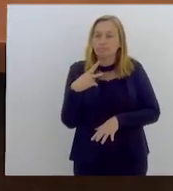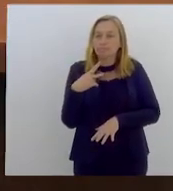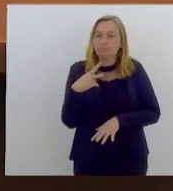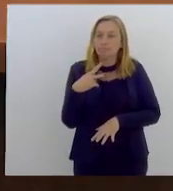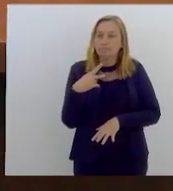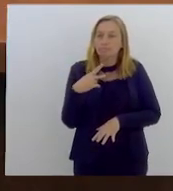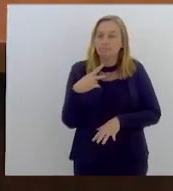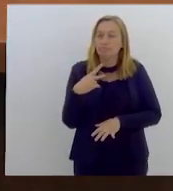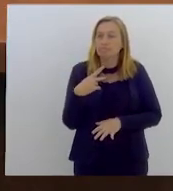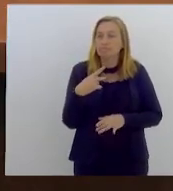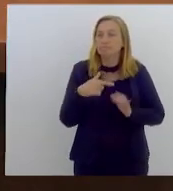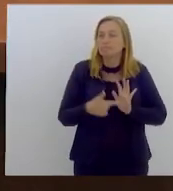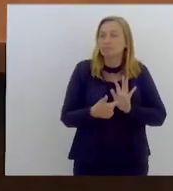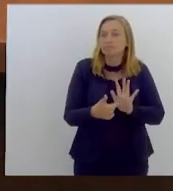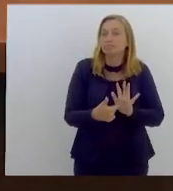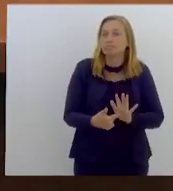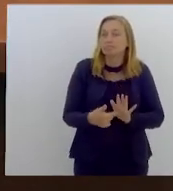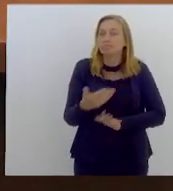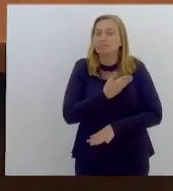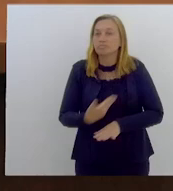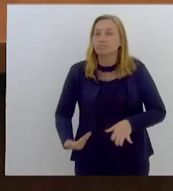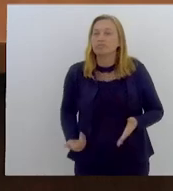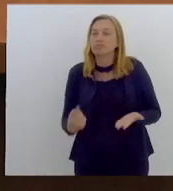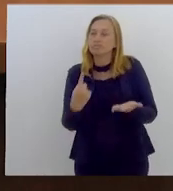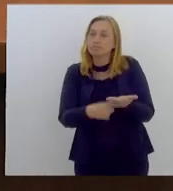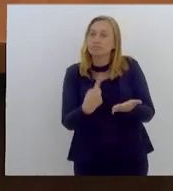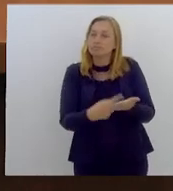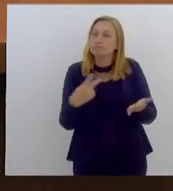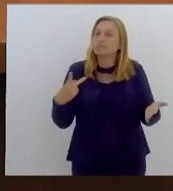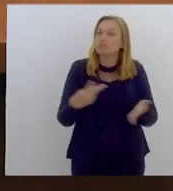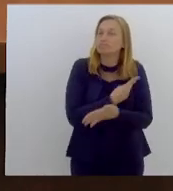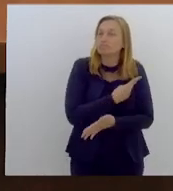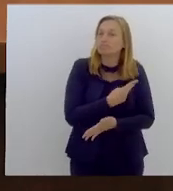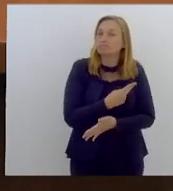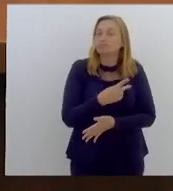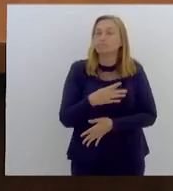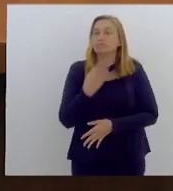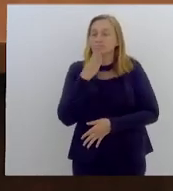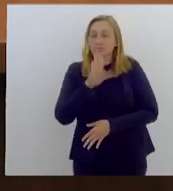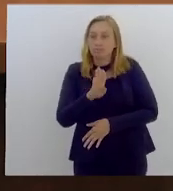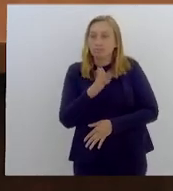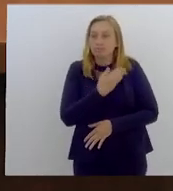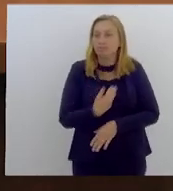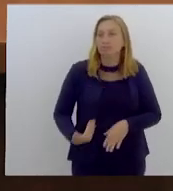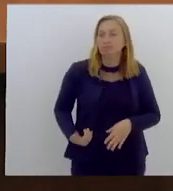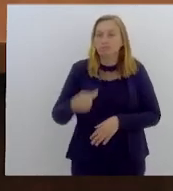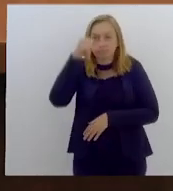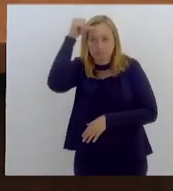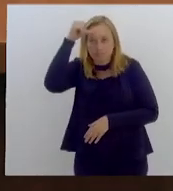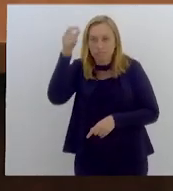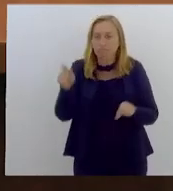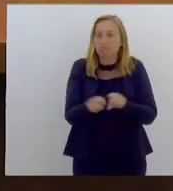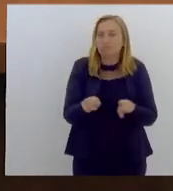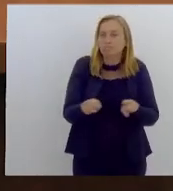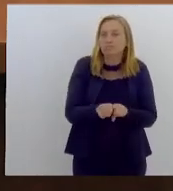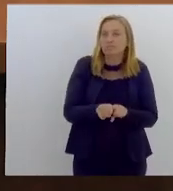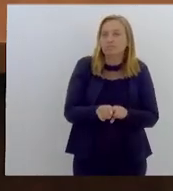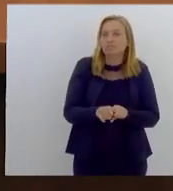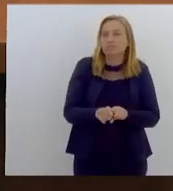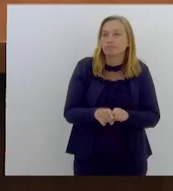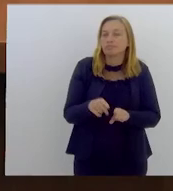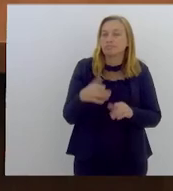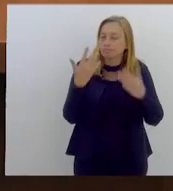então, confirmado pelo governo em acordo de que ele aconteceria e virou uma promessa do governador Cláudio Castro, a quem também atribuo